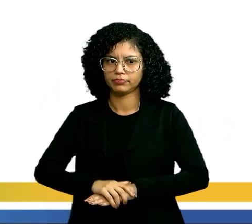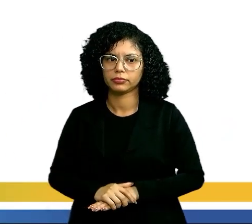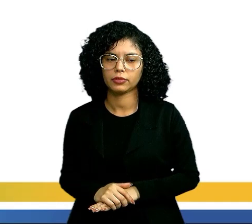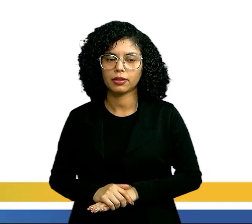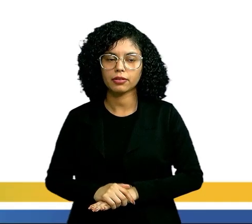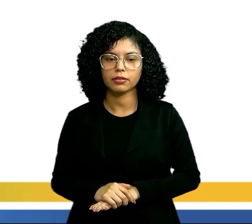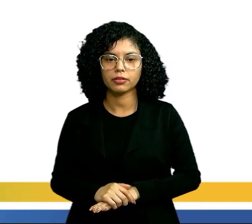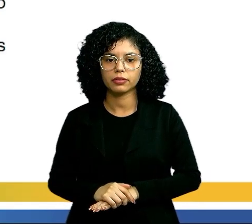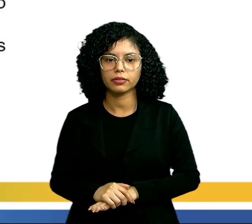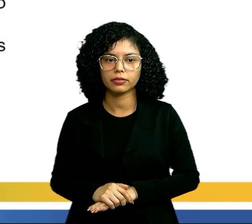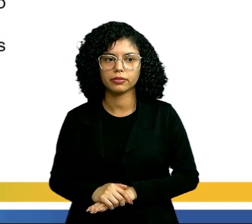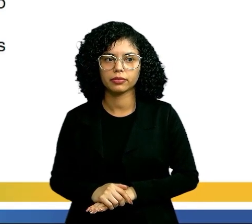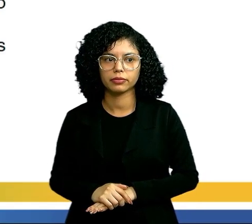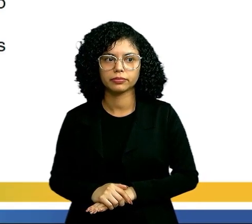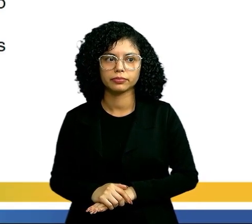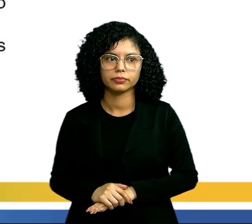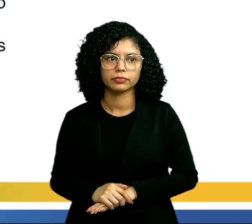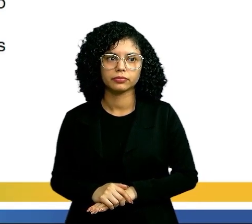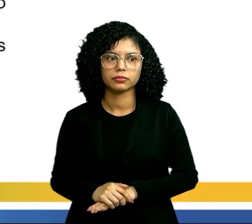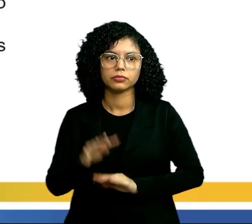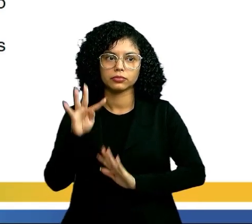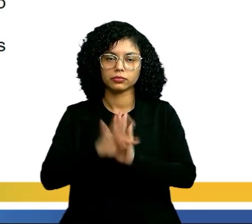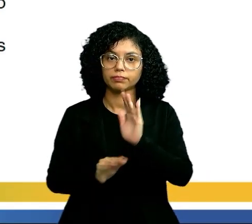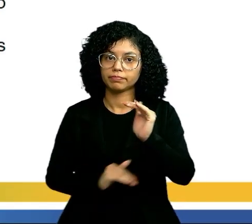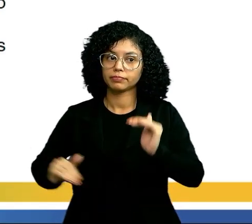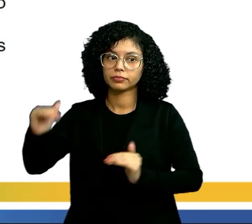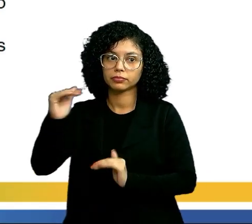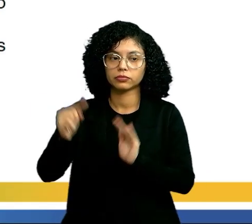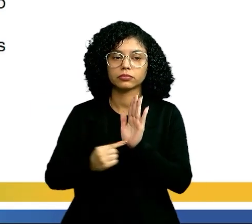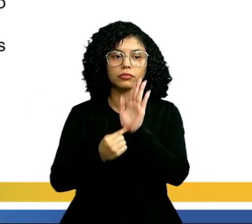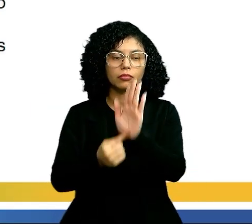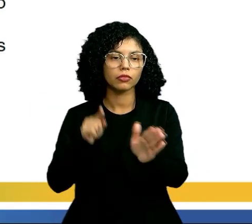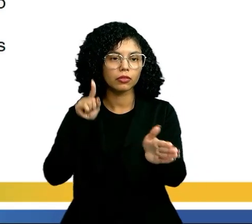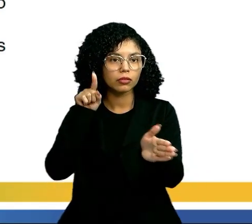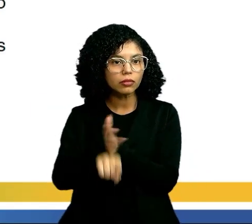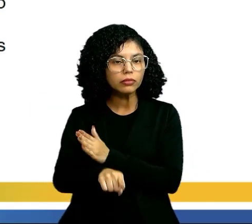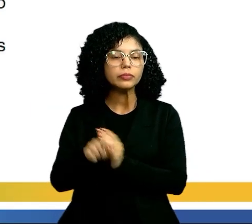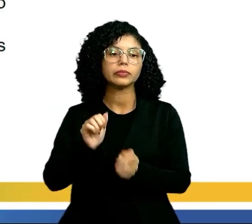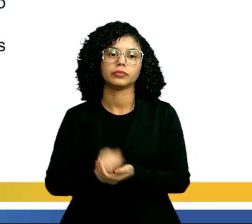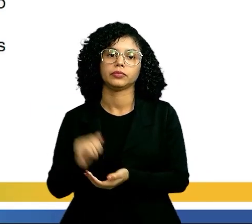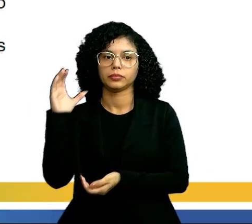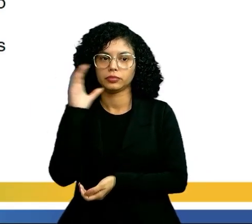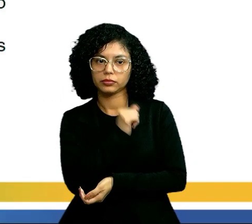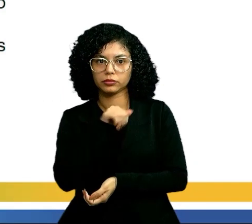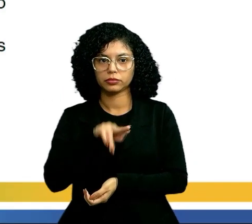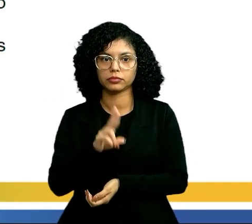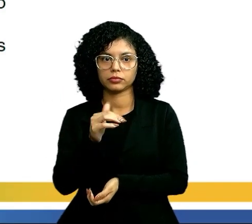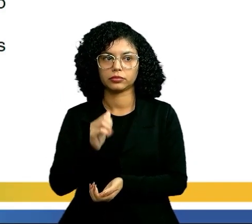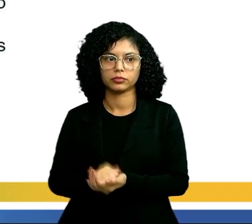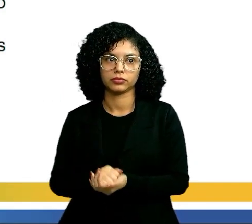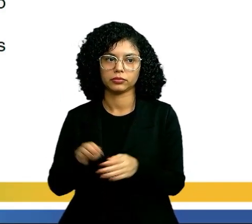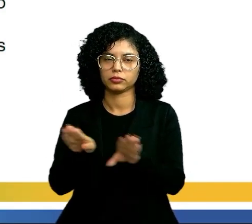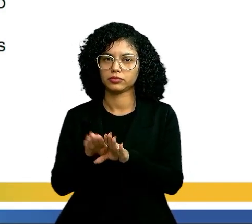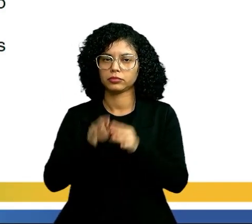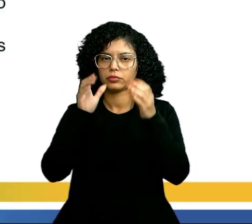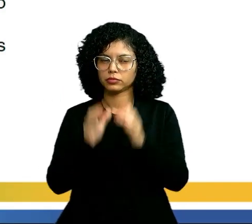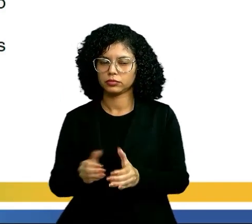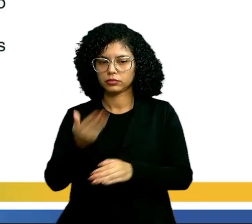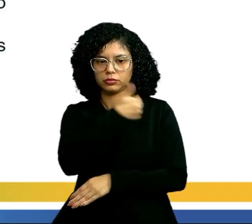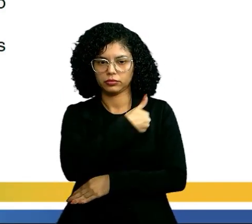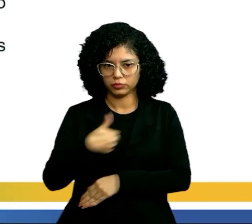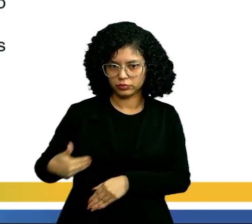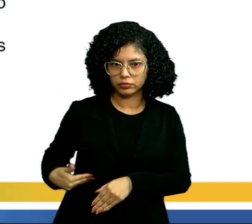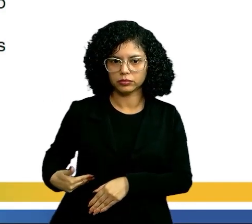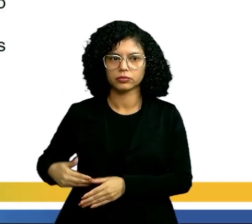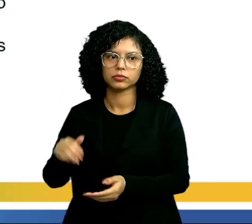10 anos. O texto acima mostra como a questão da mobilidade é urgente na gestão